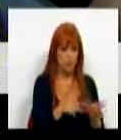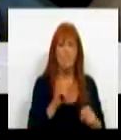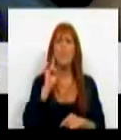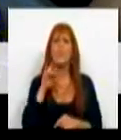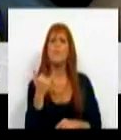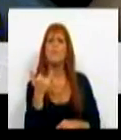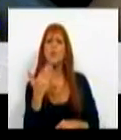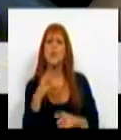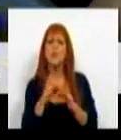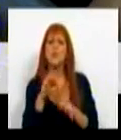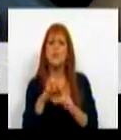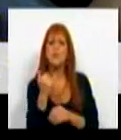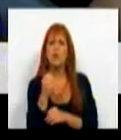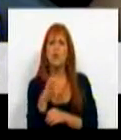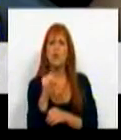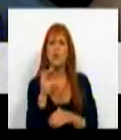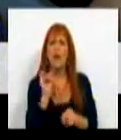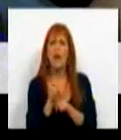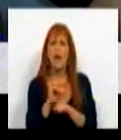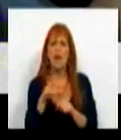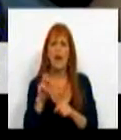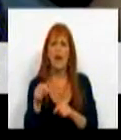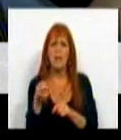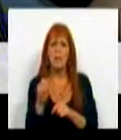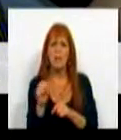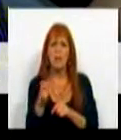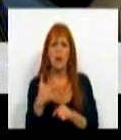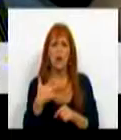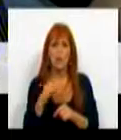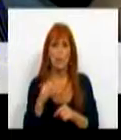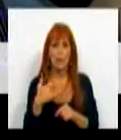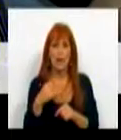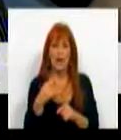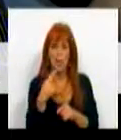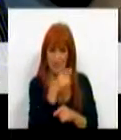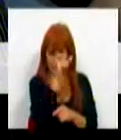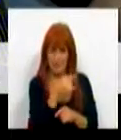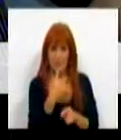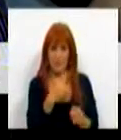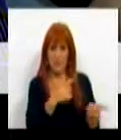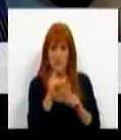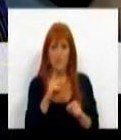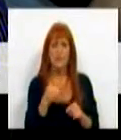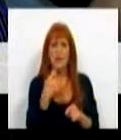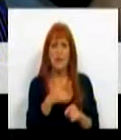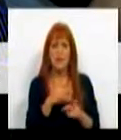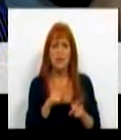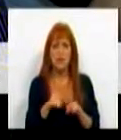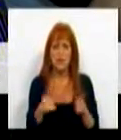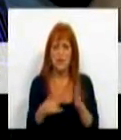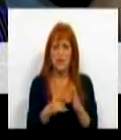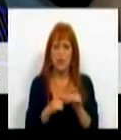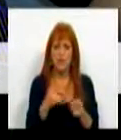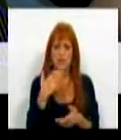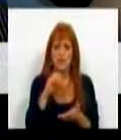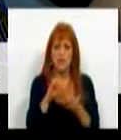dia 21 de setembro de 2012, numa carta à Rentipar, o Dr. Pedro Duarte Neves diz à data... Diz que as